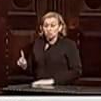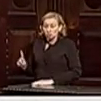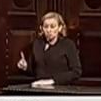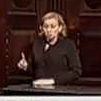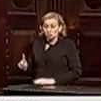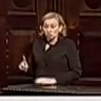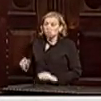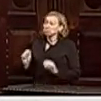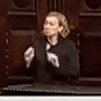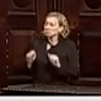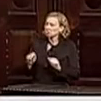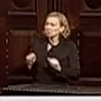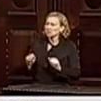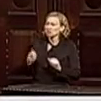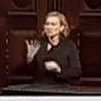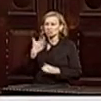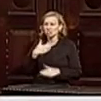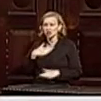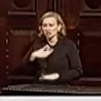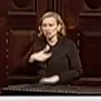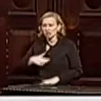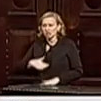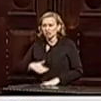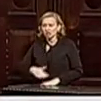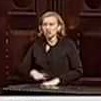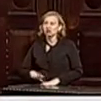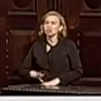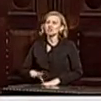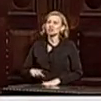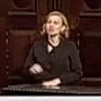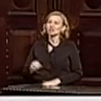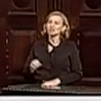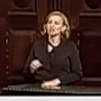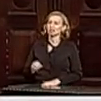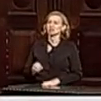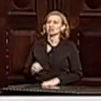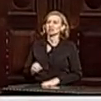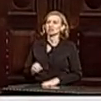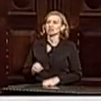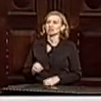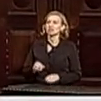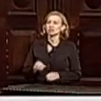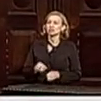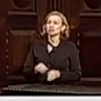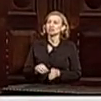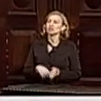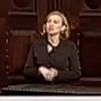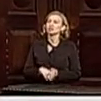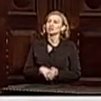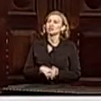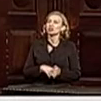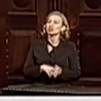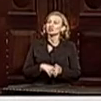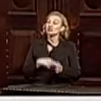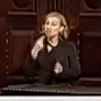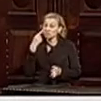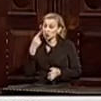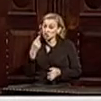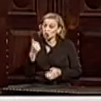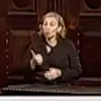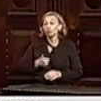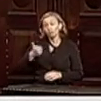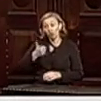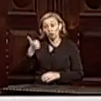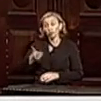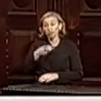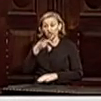absoluta tranquilidade, serenidade, transparência e consulte os líderes partidários sobre qualquer passo que venha a